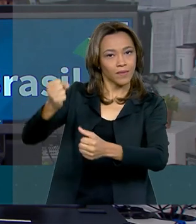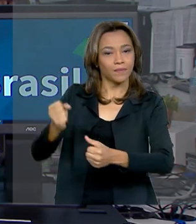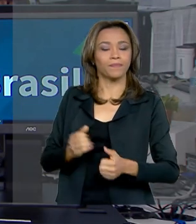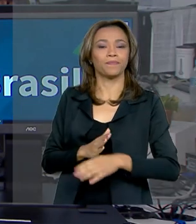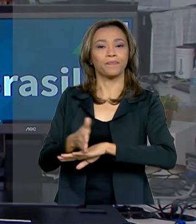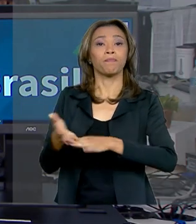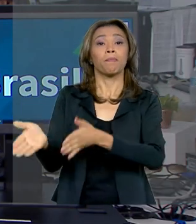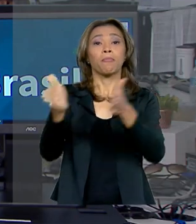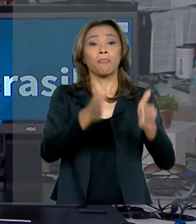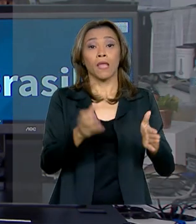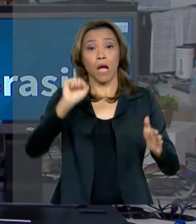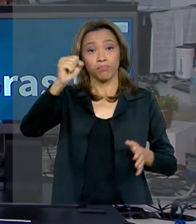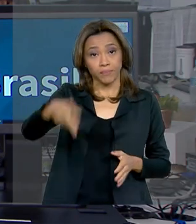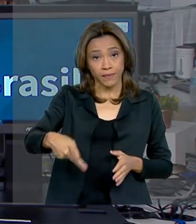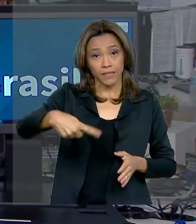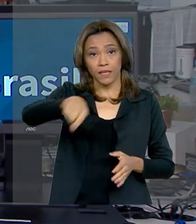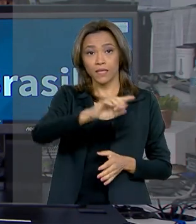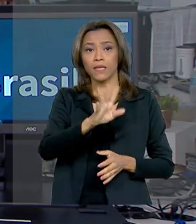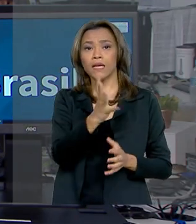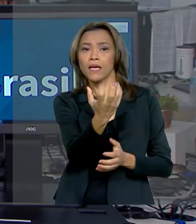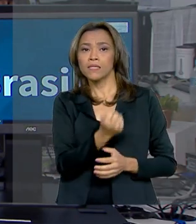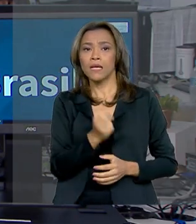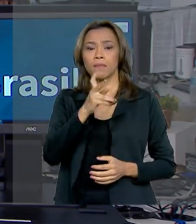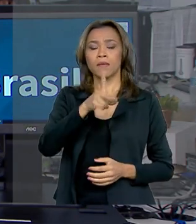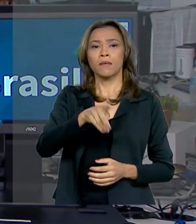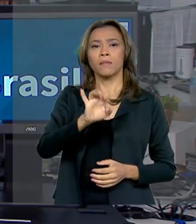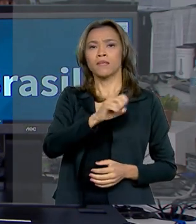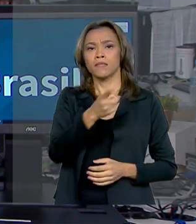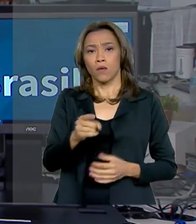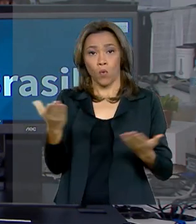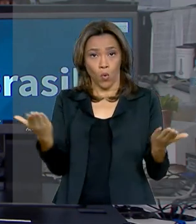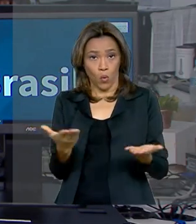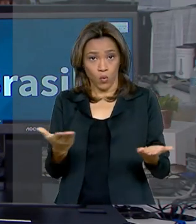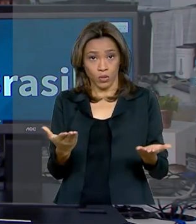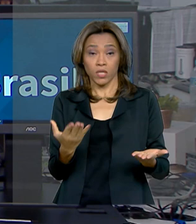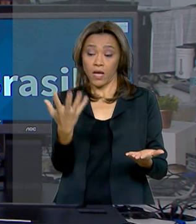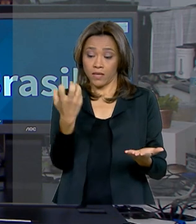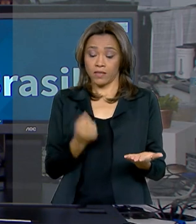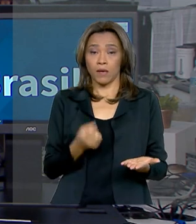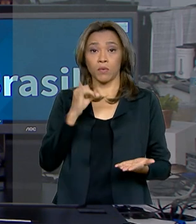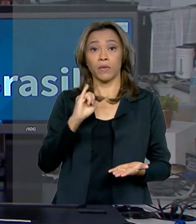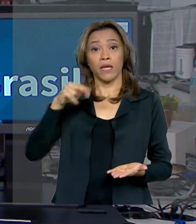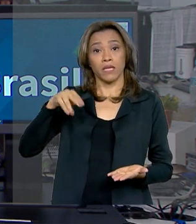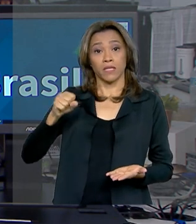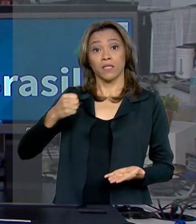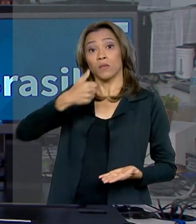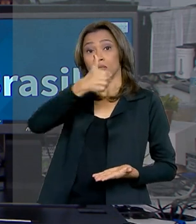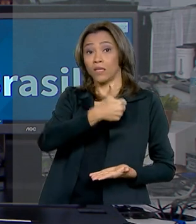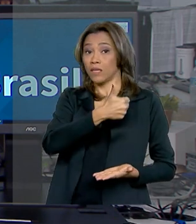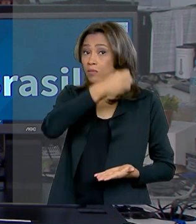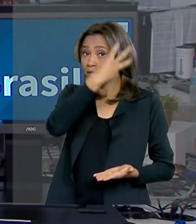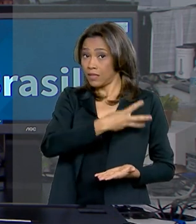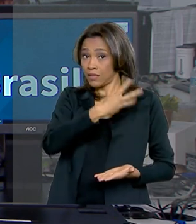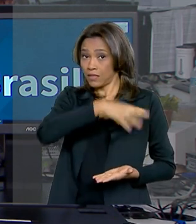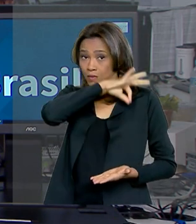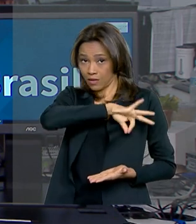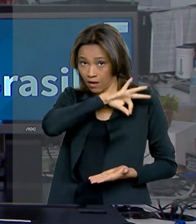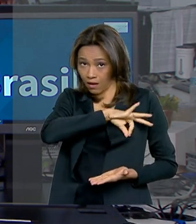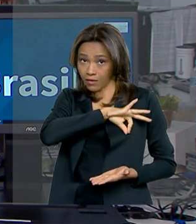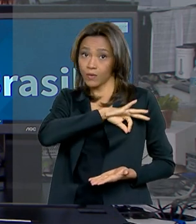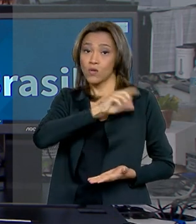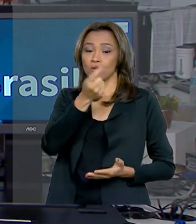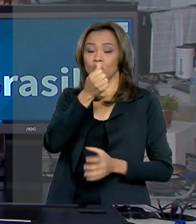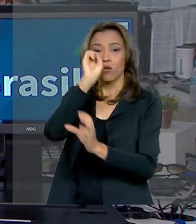aposentados e pensionistas do inss começam a receber hoje a segunda parcela do 13º salário os